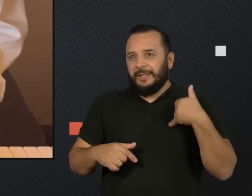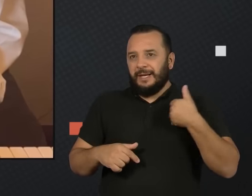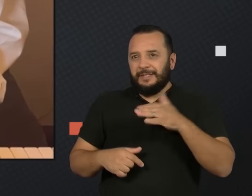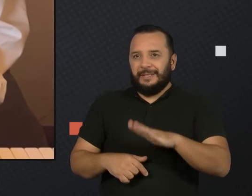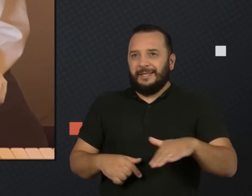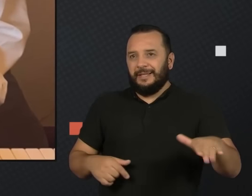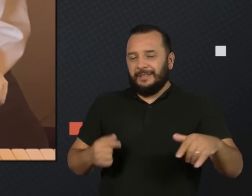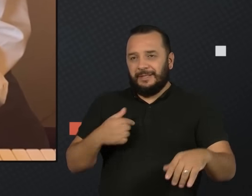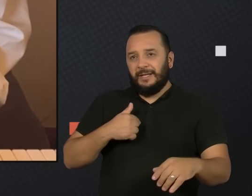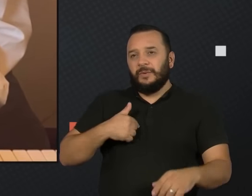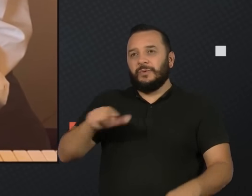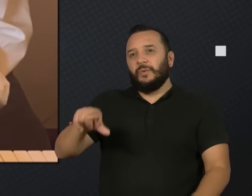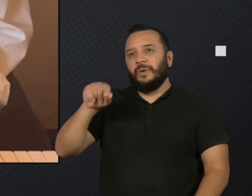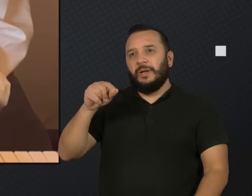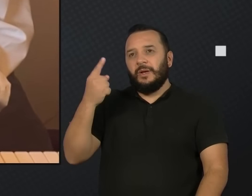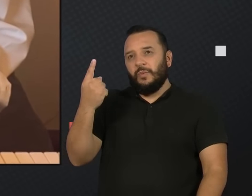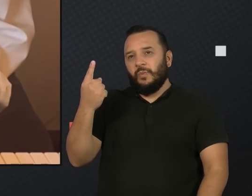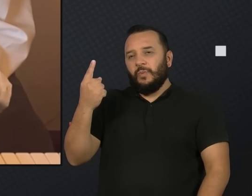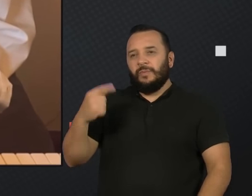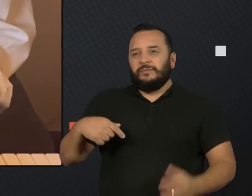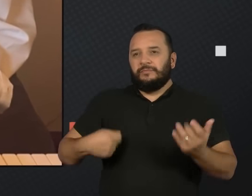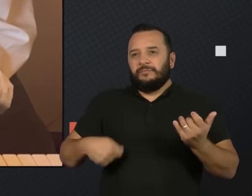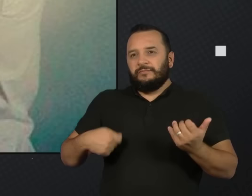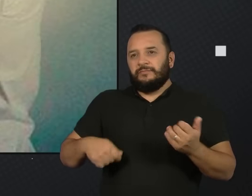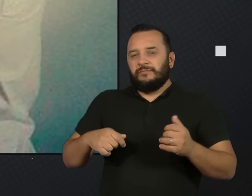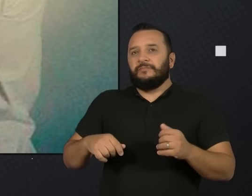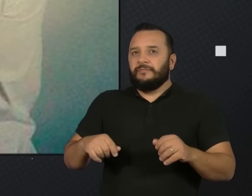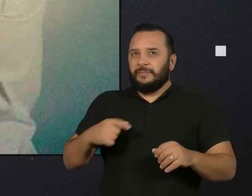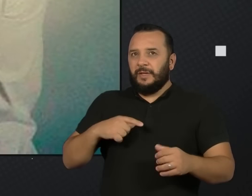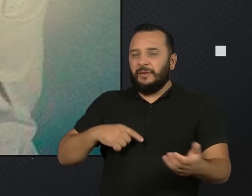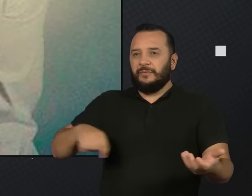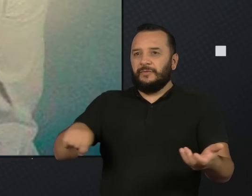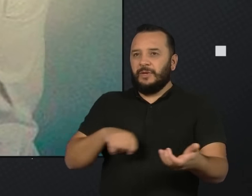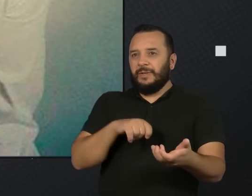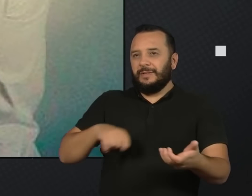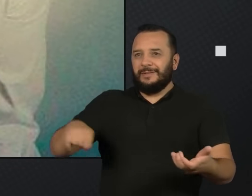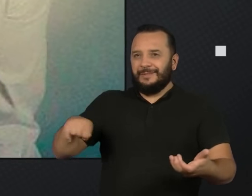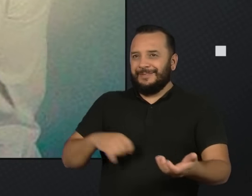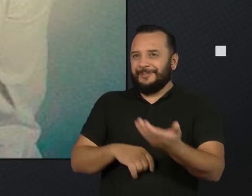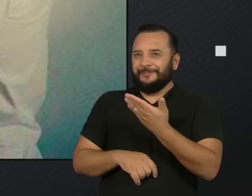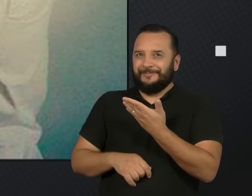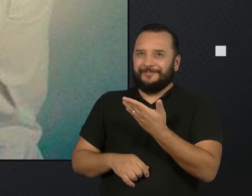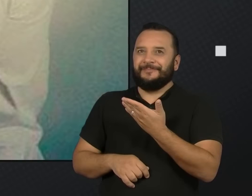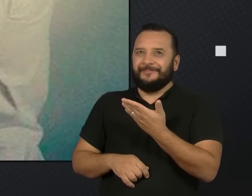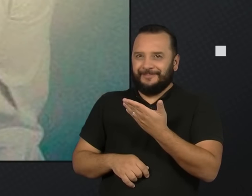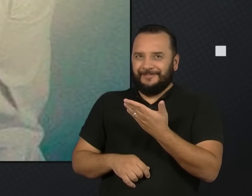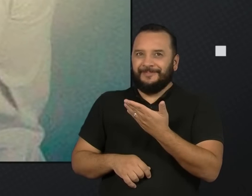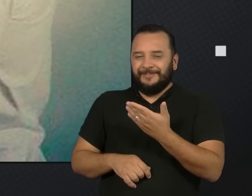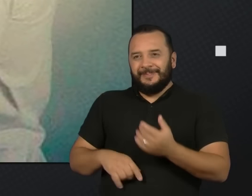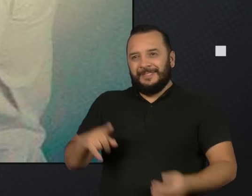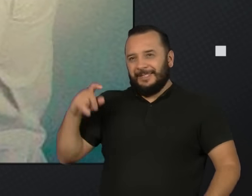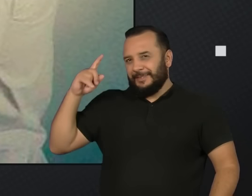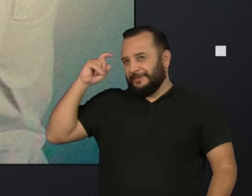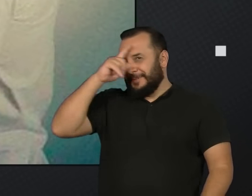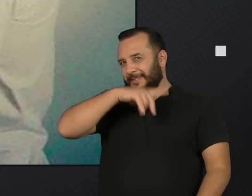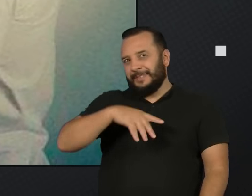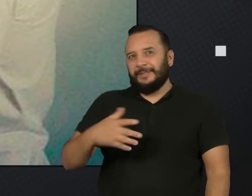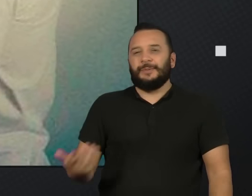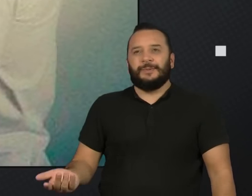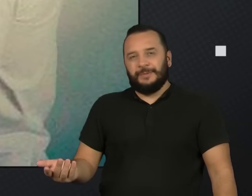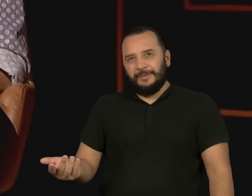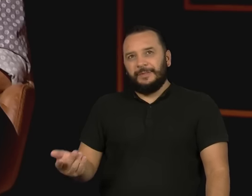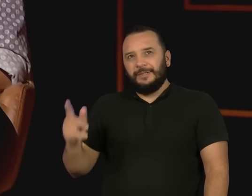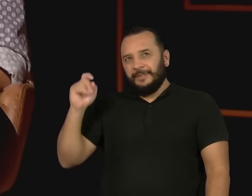escolher um instrumento. Escolha qualquer instrumento. Eu escolhi o violino, coitado de mim, né? O violino é muito difícil, né?